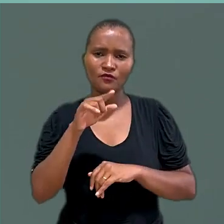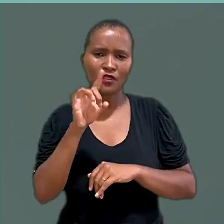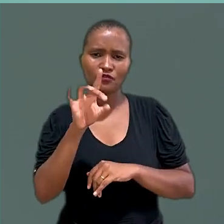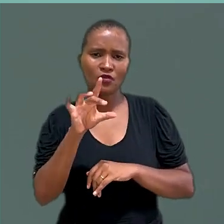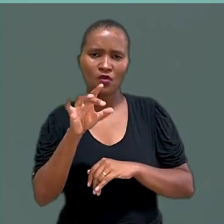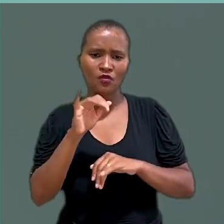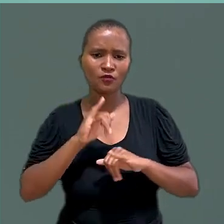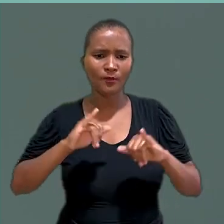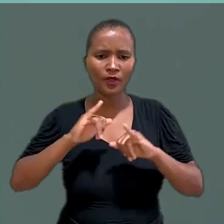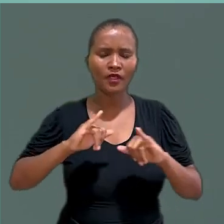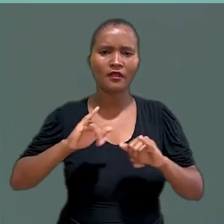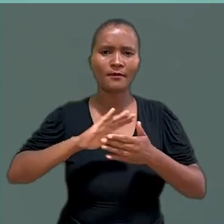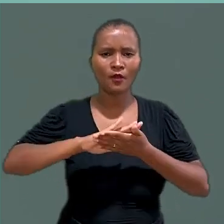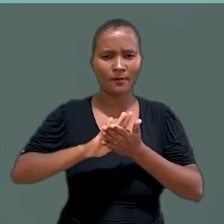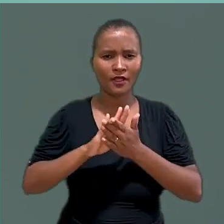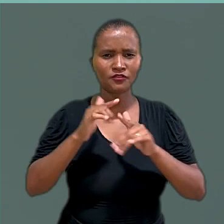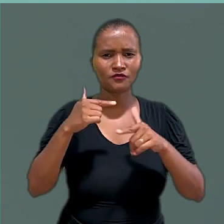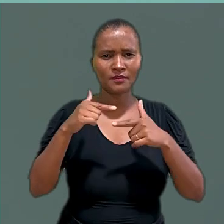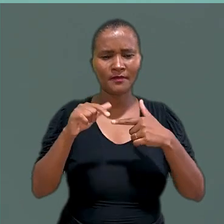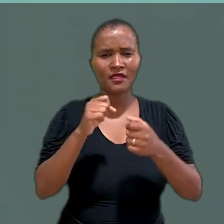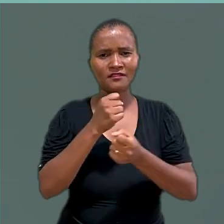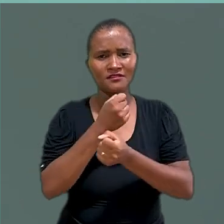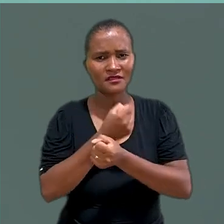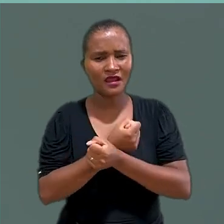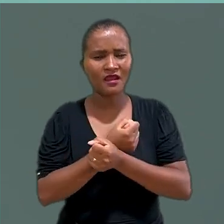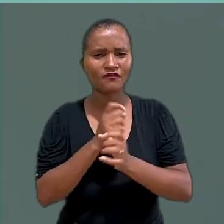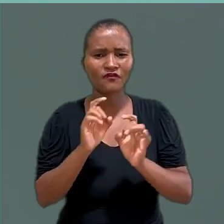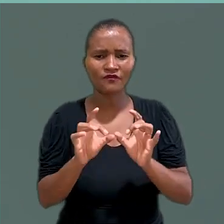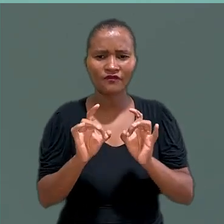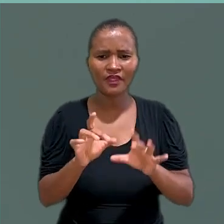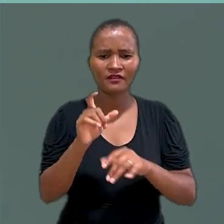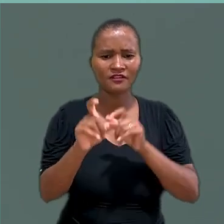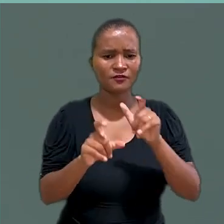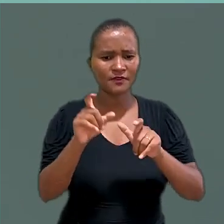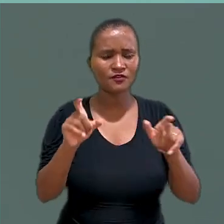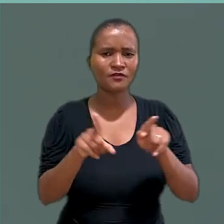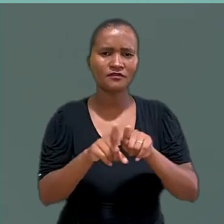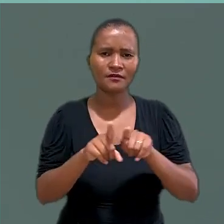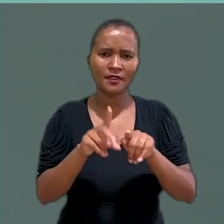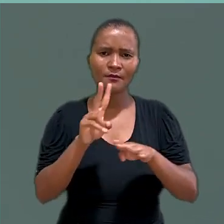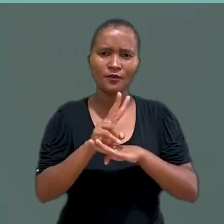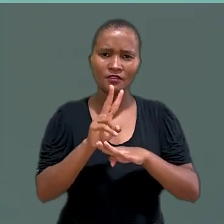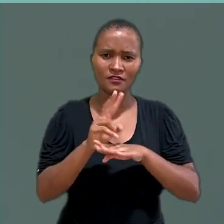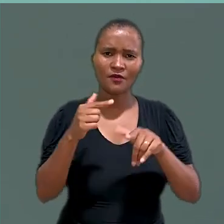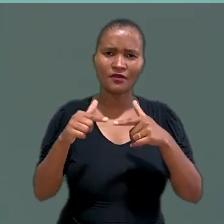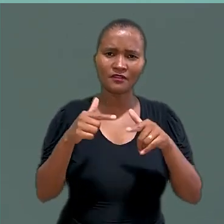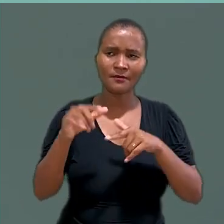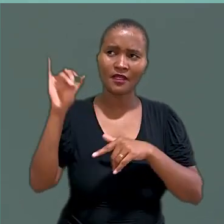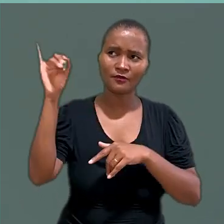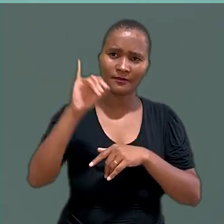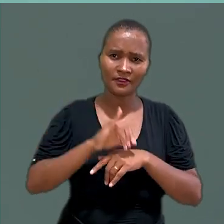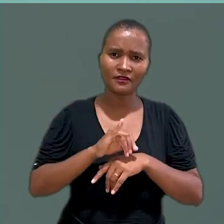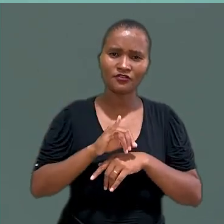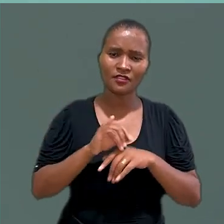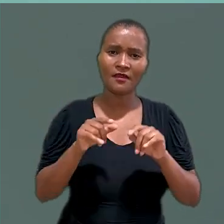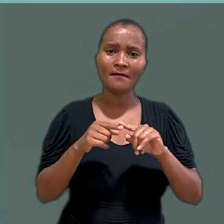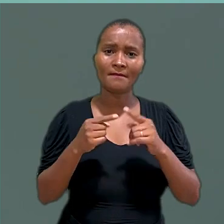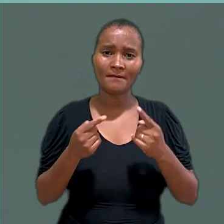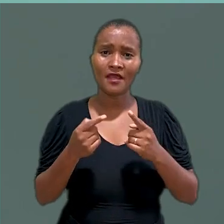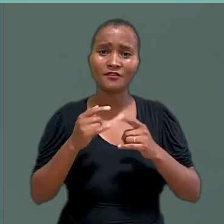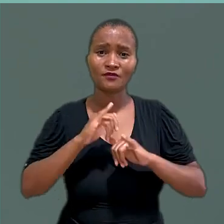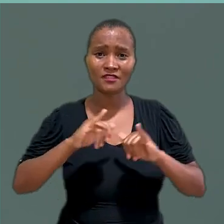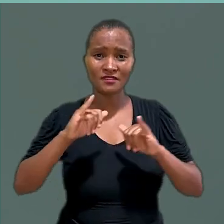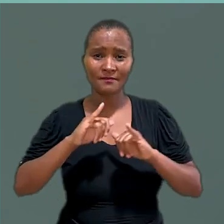não só do programa de combate ao trabalho escravo, tráfico de pessoas e também de proteção ao trabalho migrante, mas